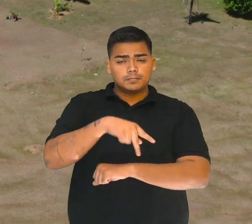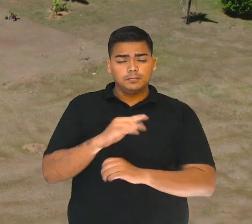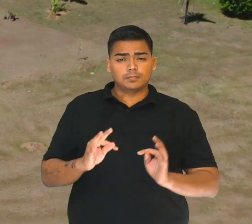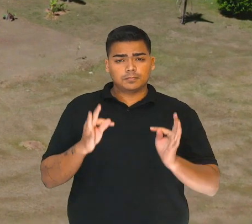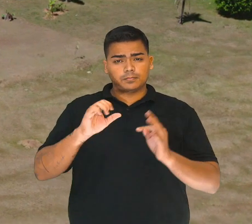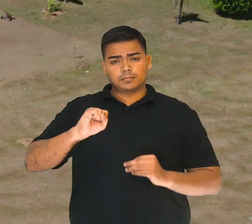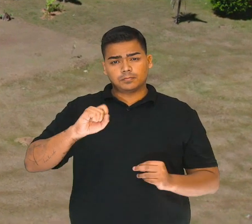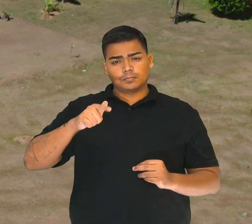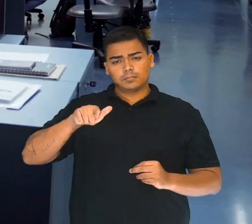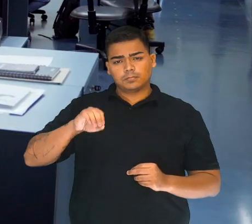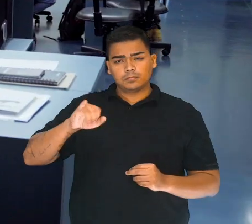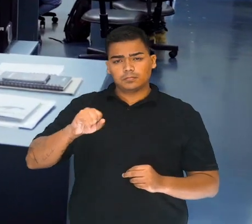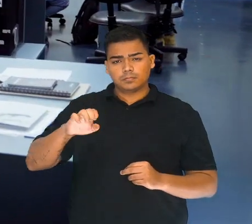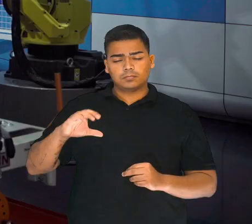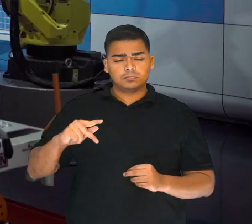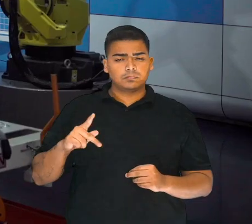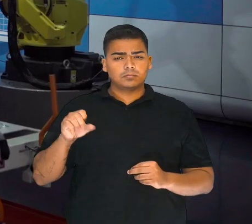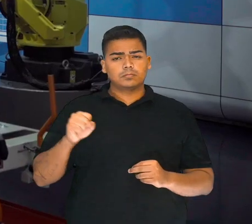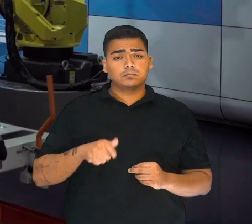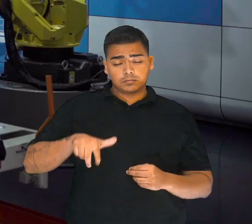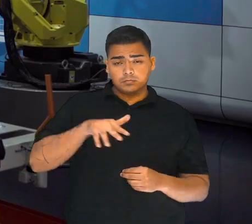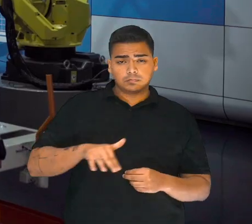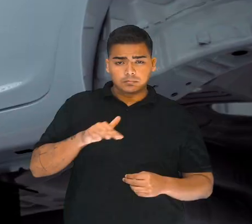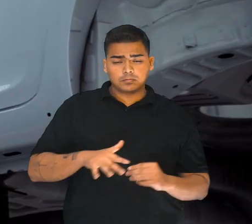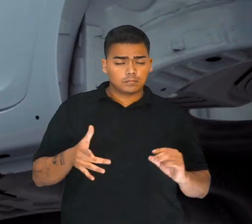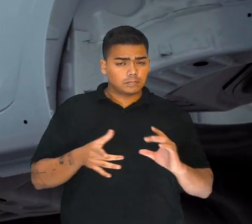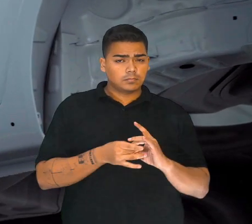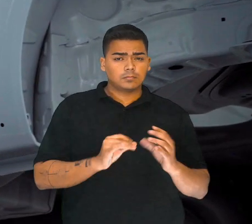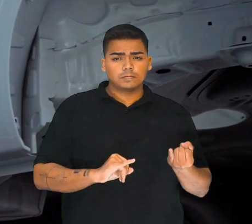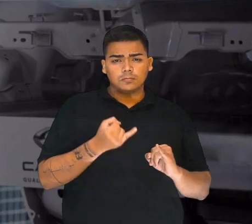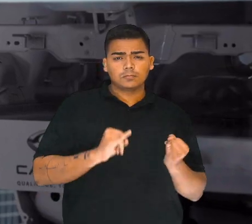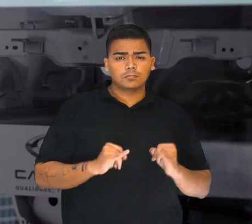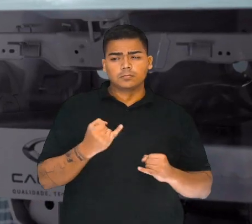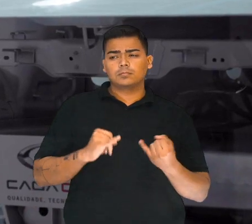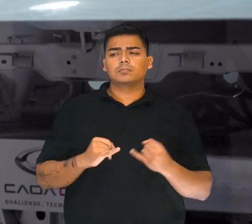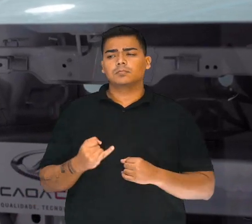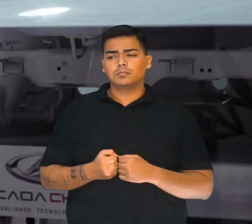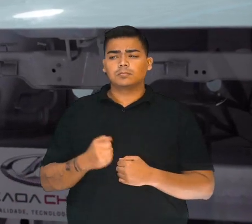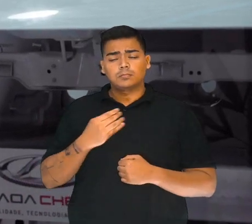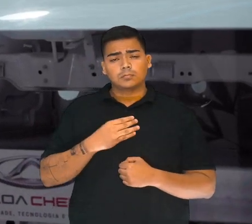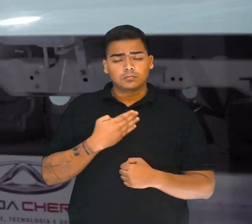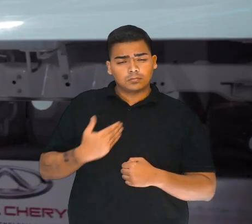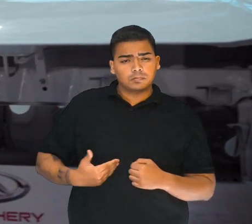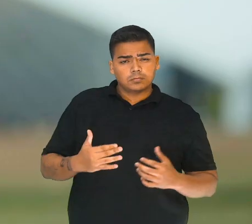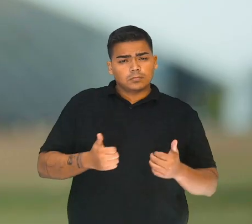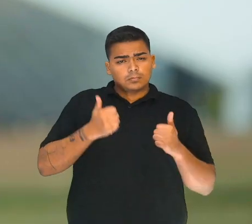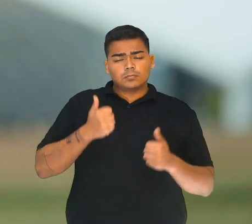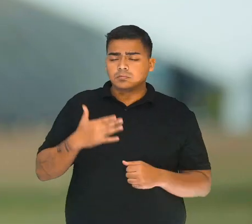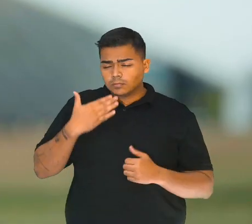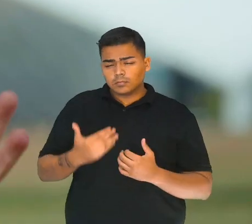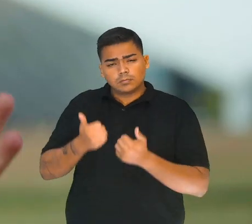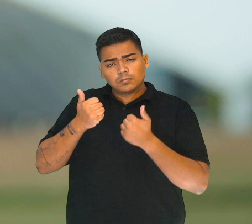Tecnológico São José dos Campos. É um ambiente que junta indústria, o melhor do governo e o melhor